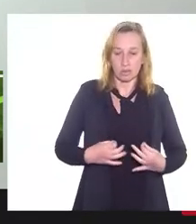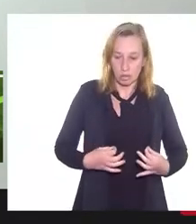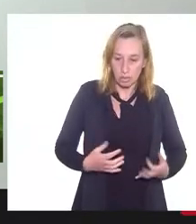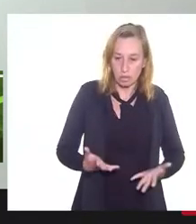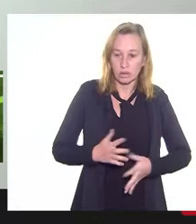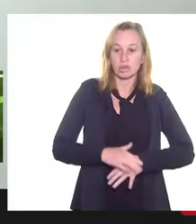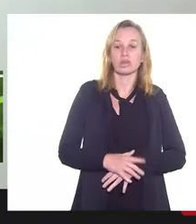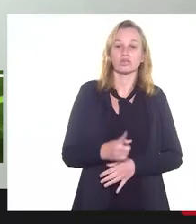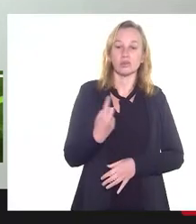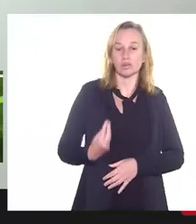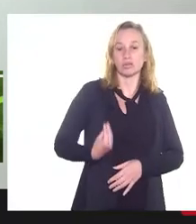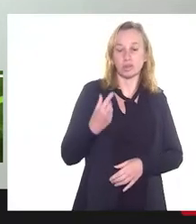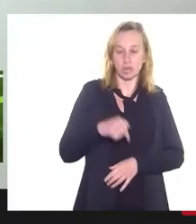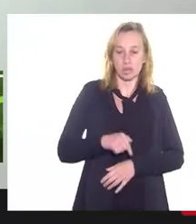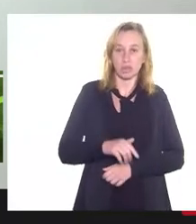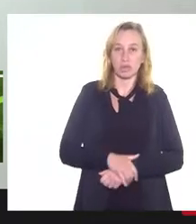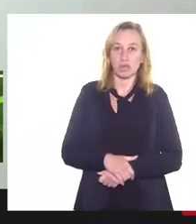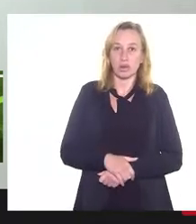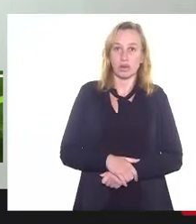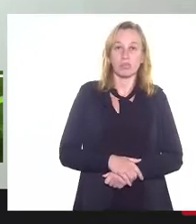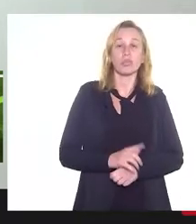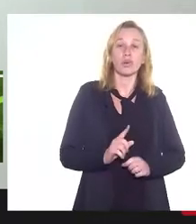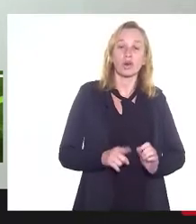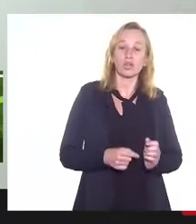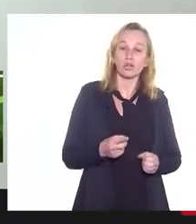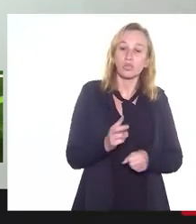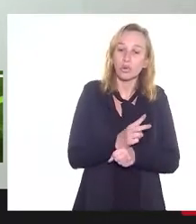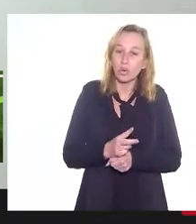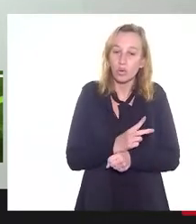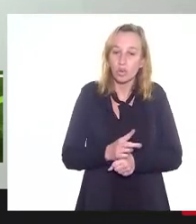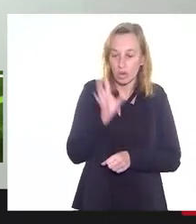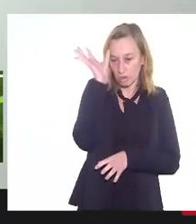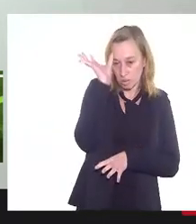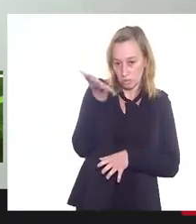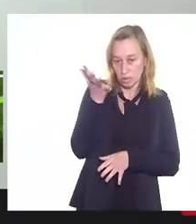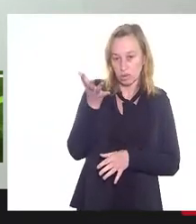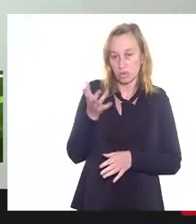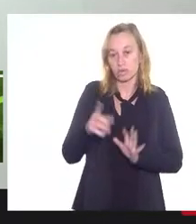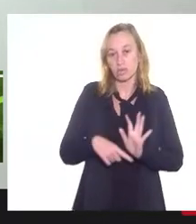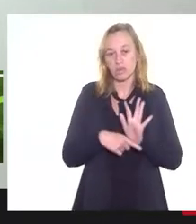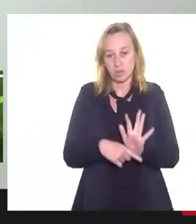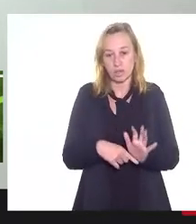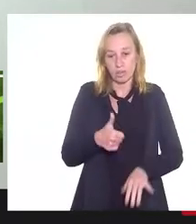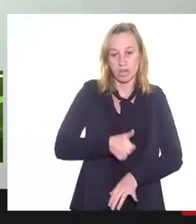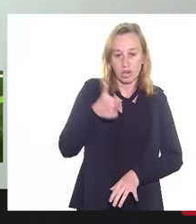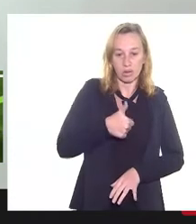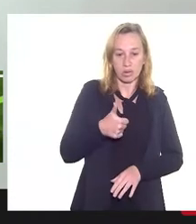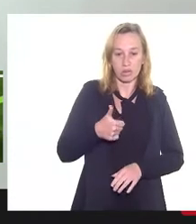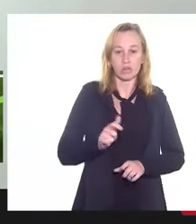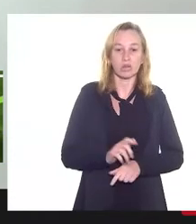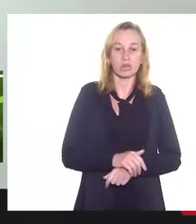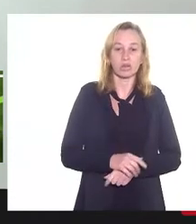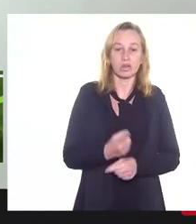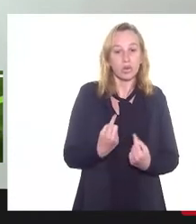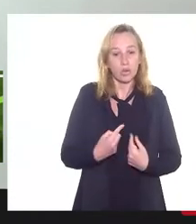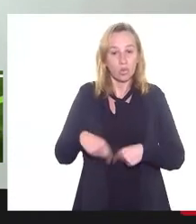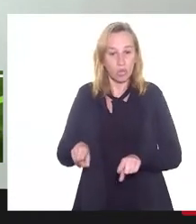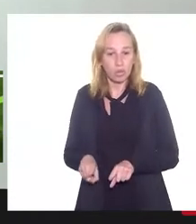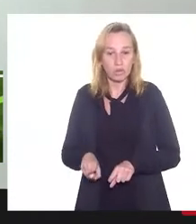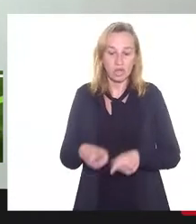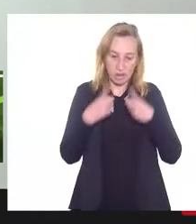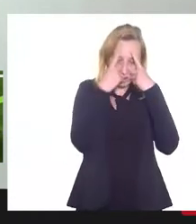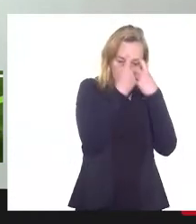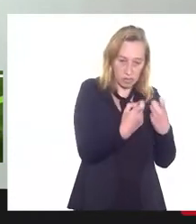disposição, estamos aqui para buscar uma solução e uma saída que mitigue essas ações, que